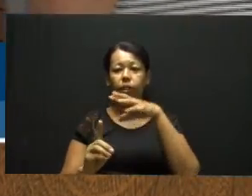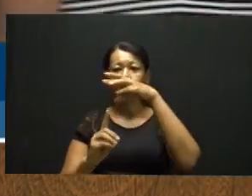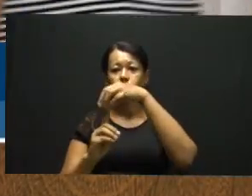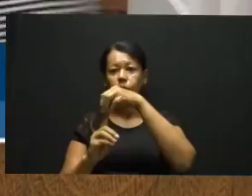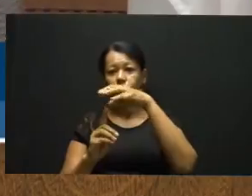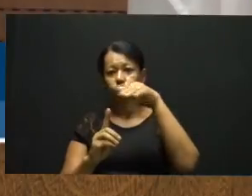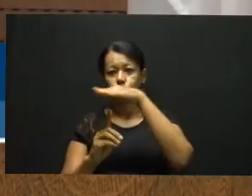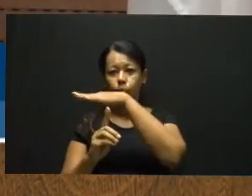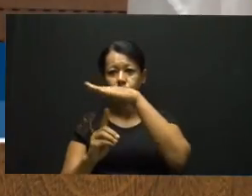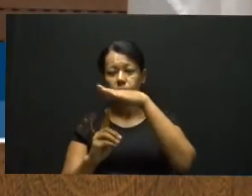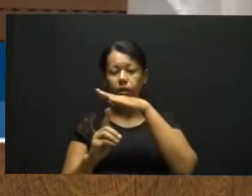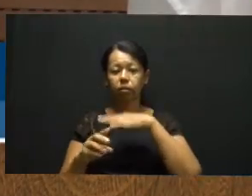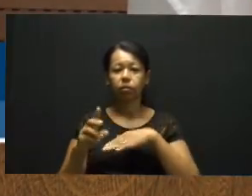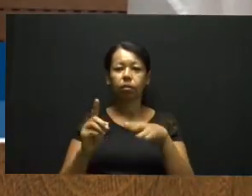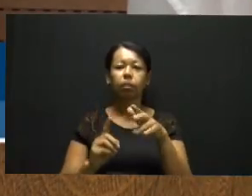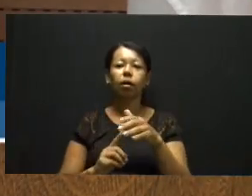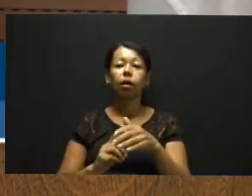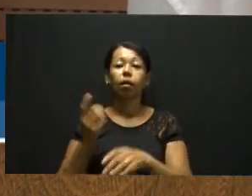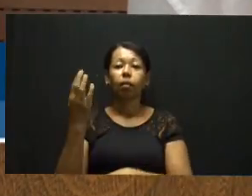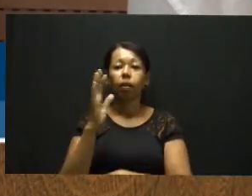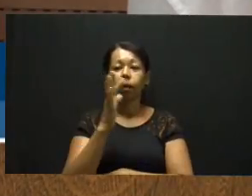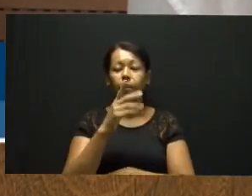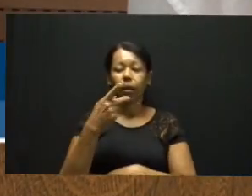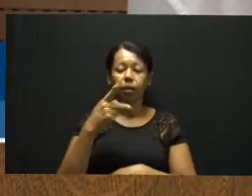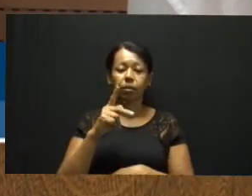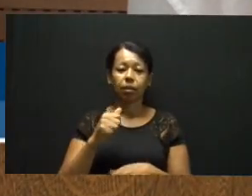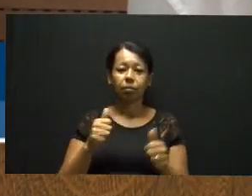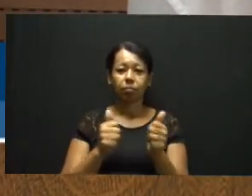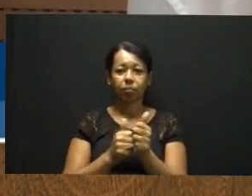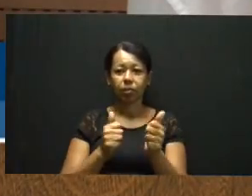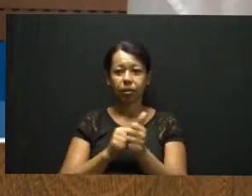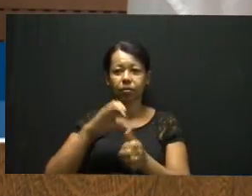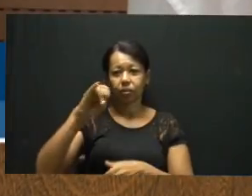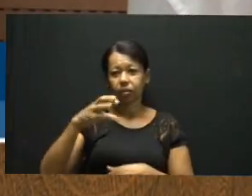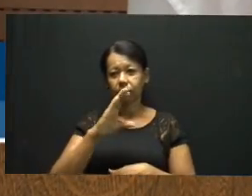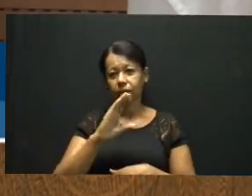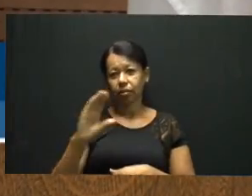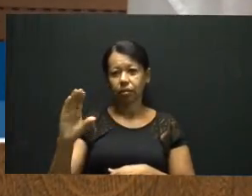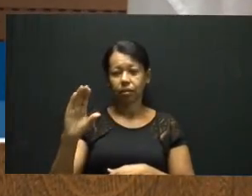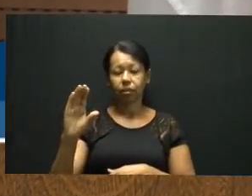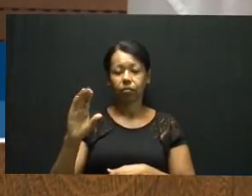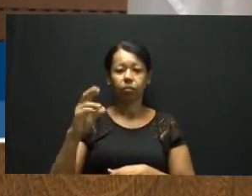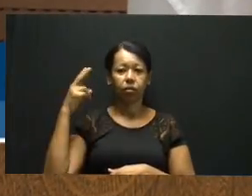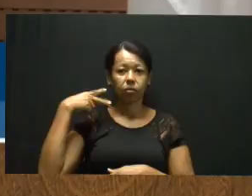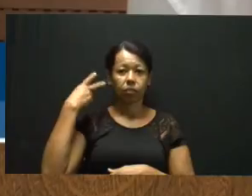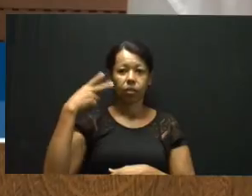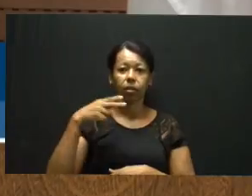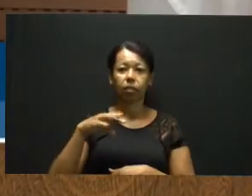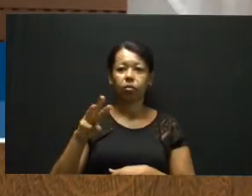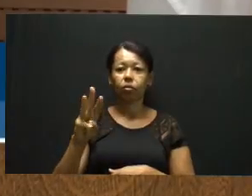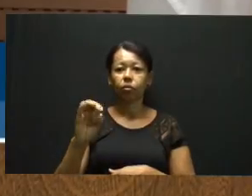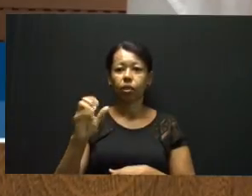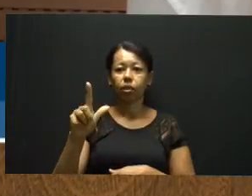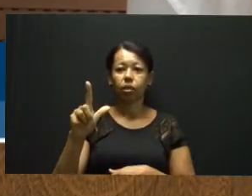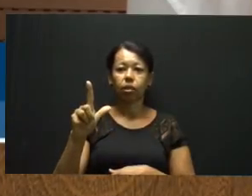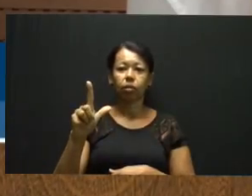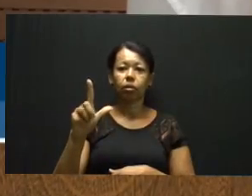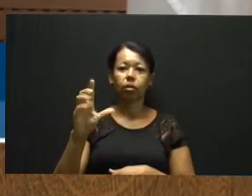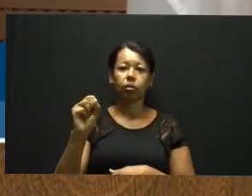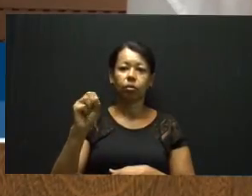ônibus na Praça Olímpio de Lima, na Avenida Beira-Mar, Jardim Casqueiro. Caminhe-se. Do vereador Wilson Pio dos